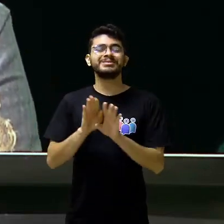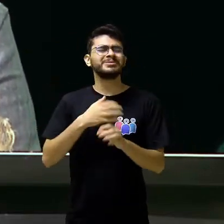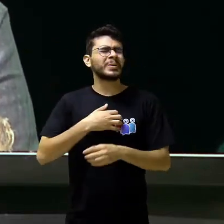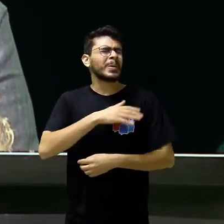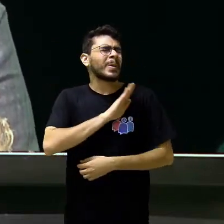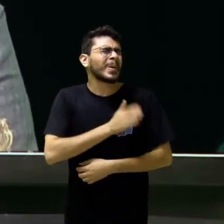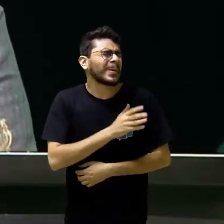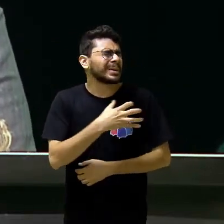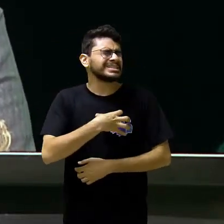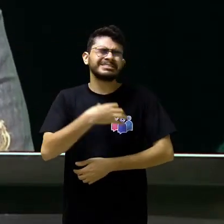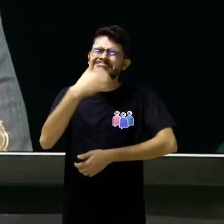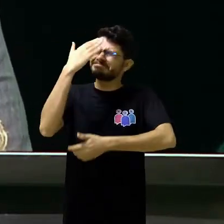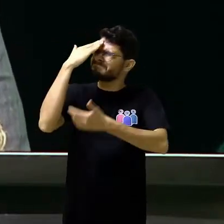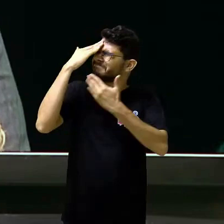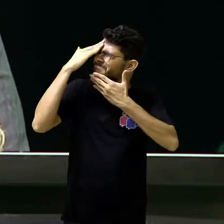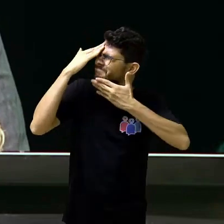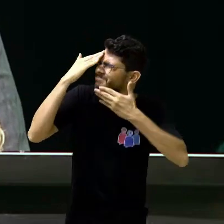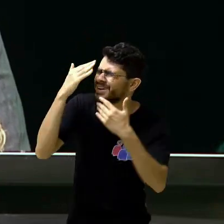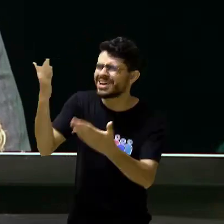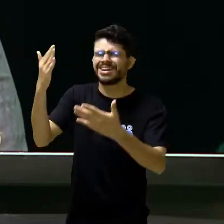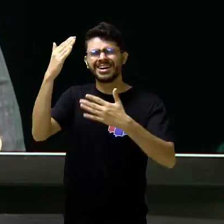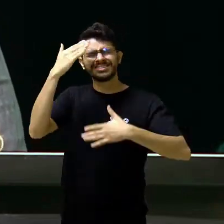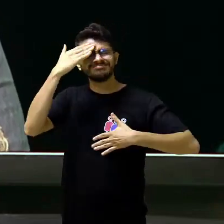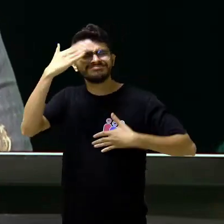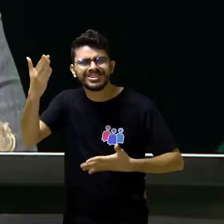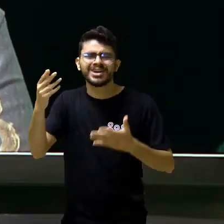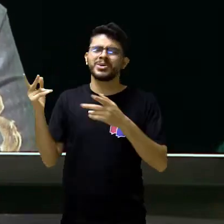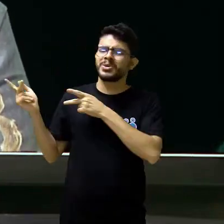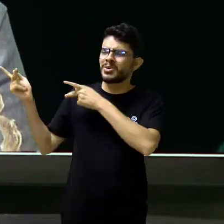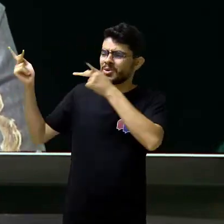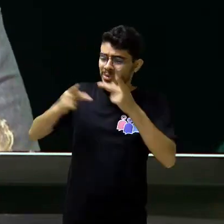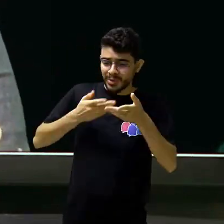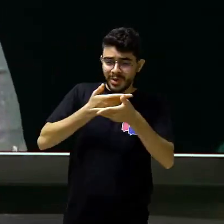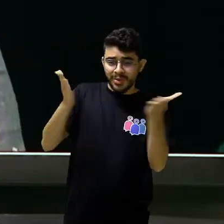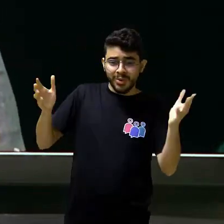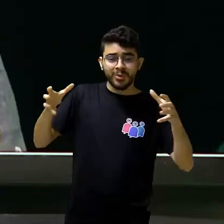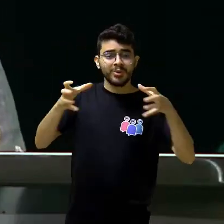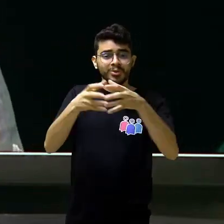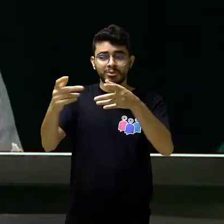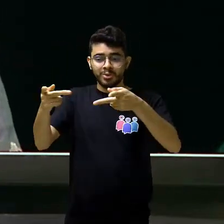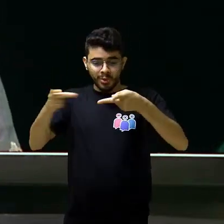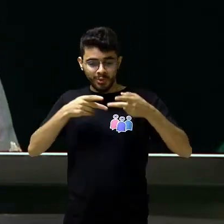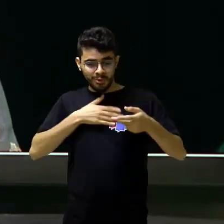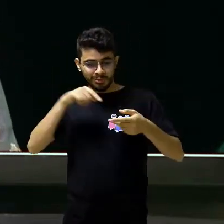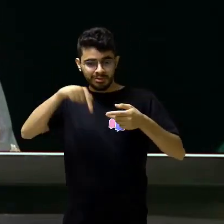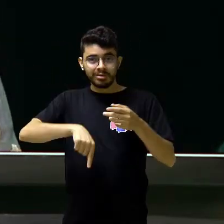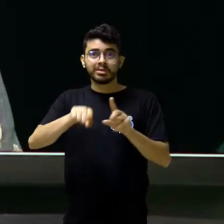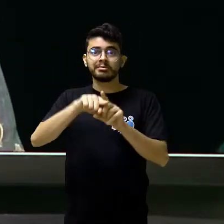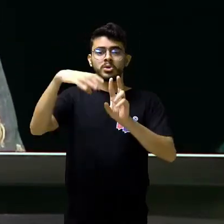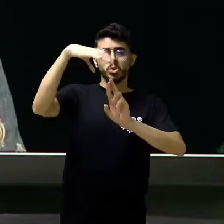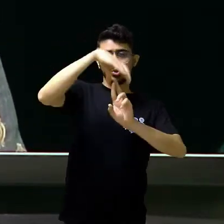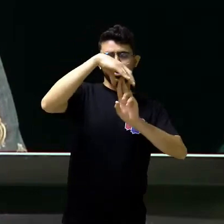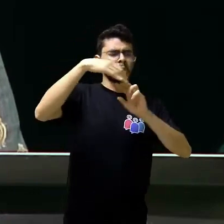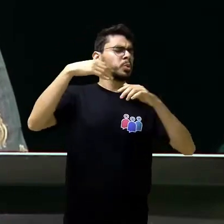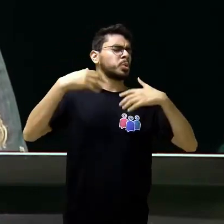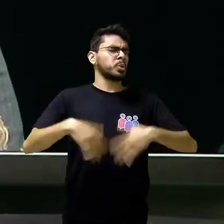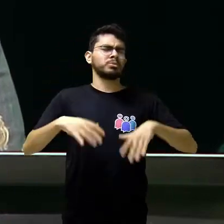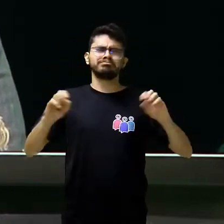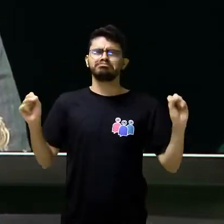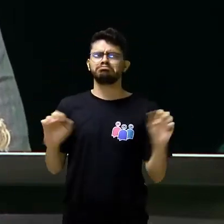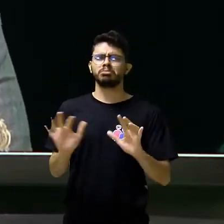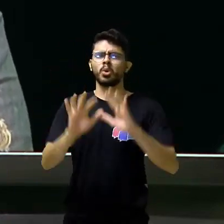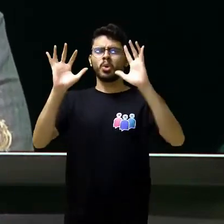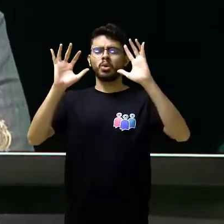gratidão enorme pelo convite de vocês e de uma universidade que muito